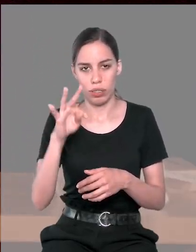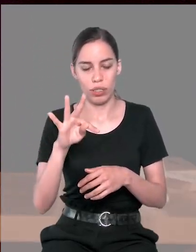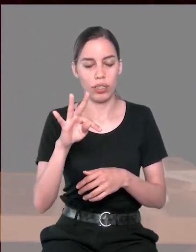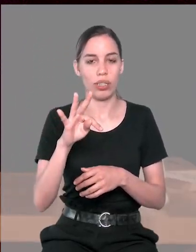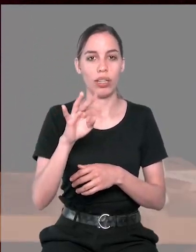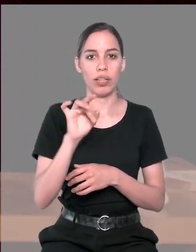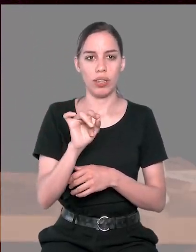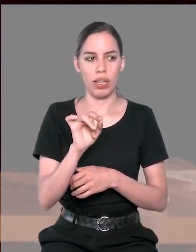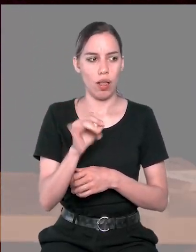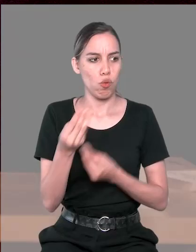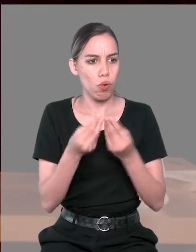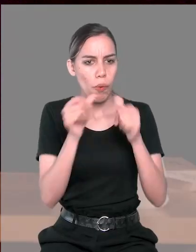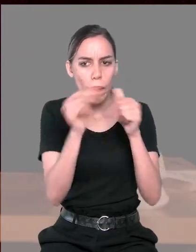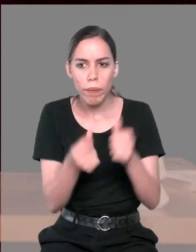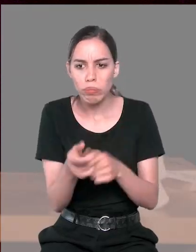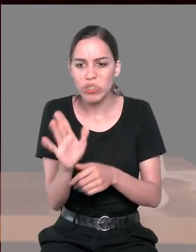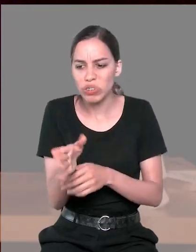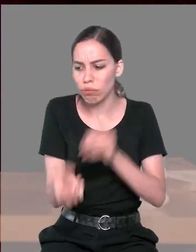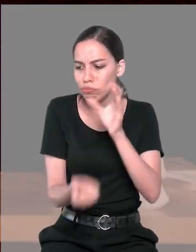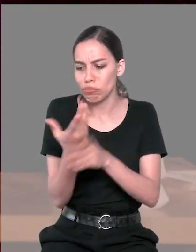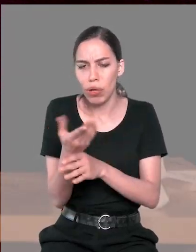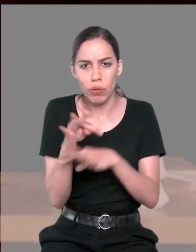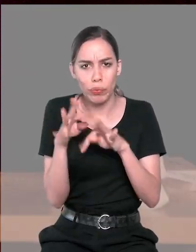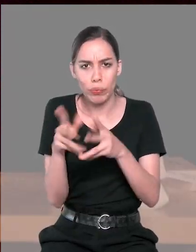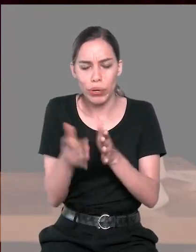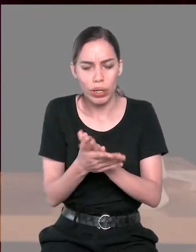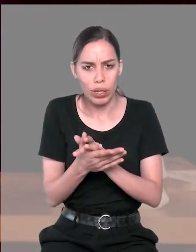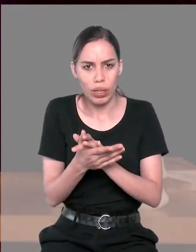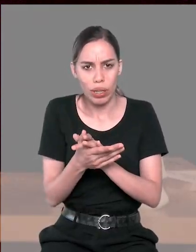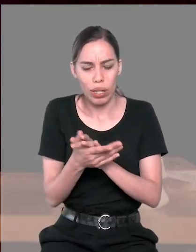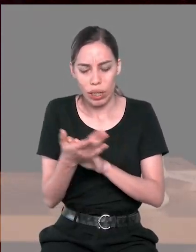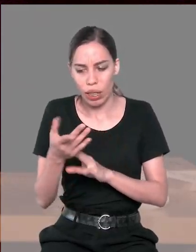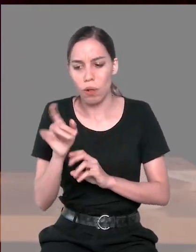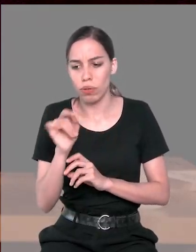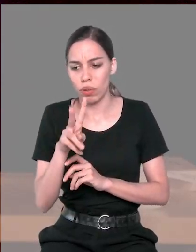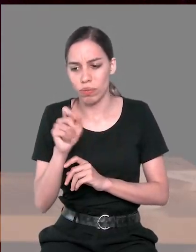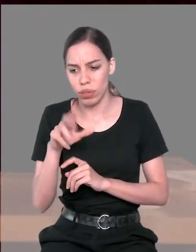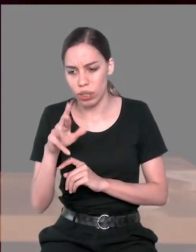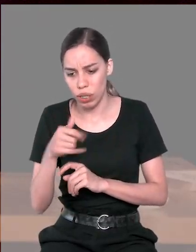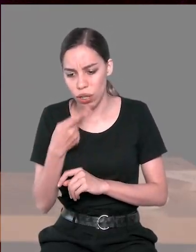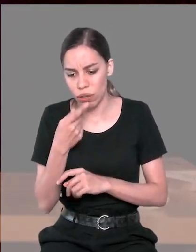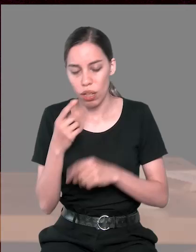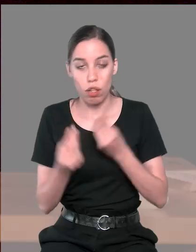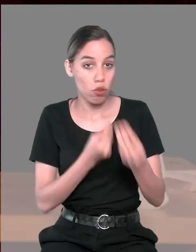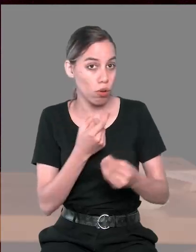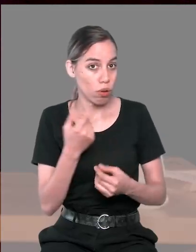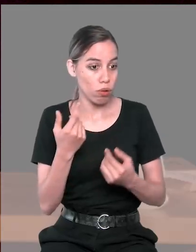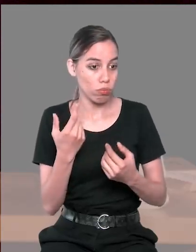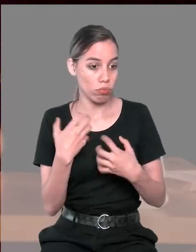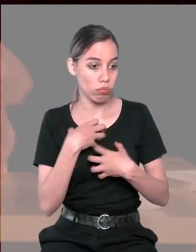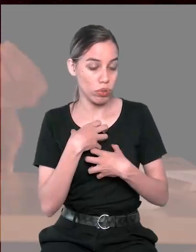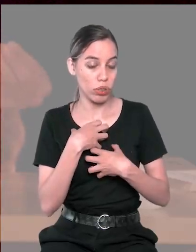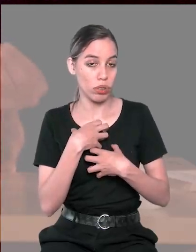que a forma está toda dada. A questão para o Valéry é no modo de dizer. É aí que vive a